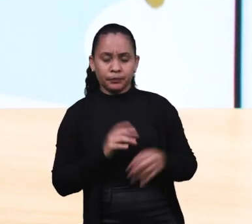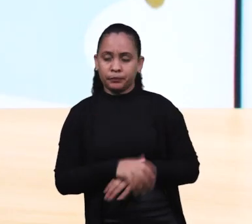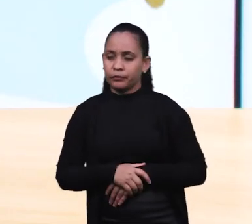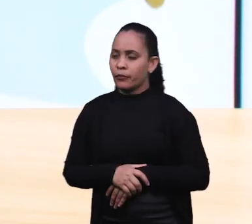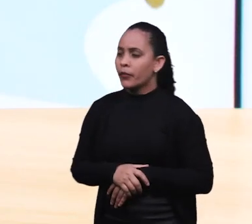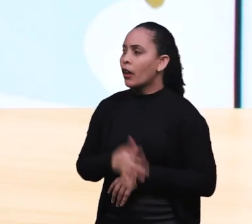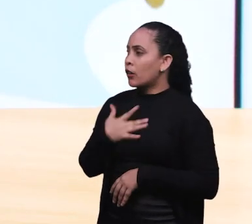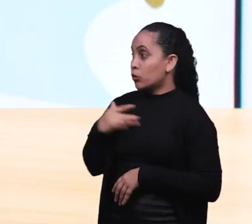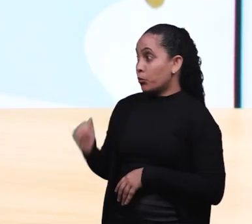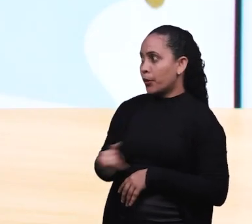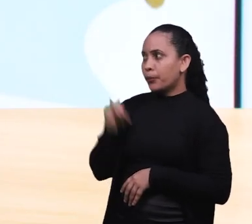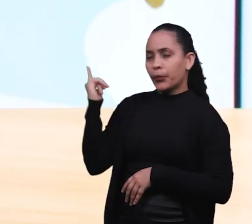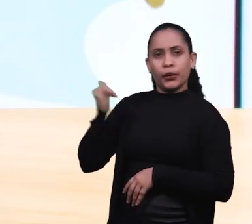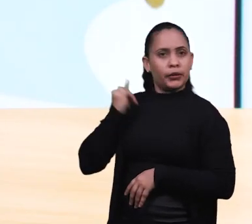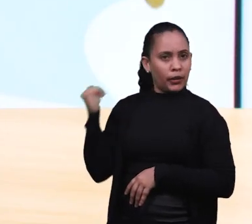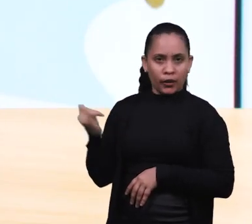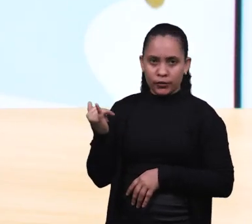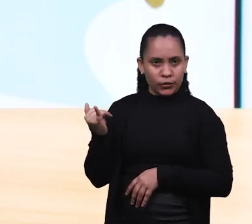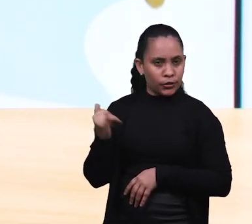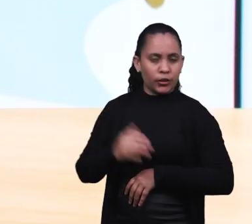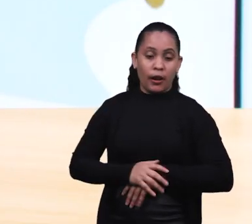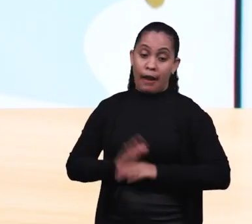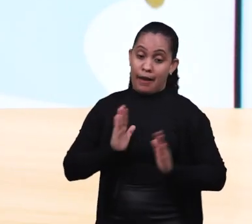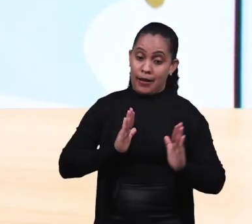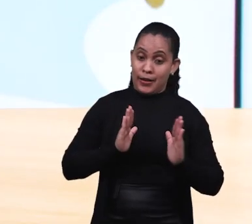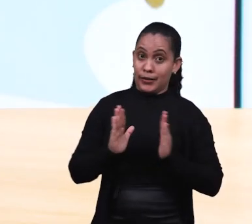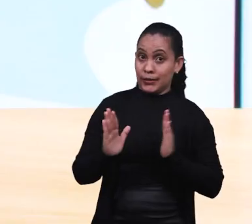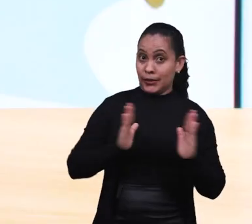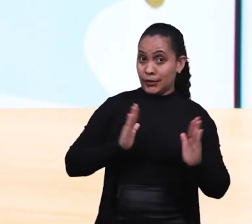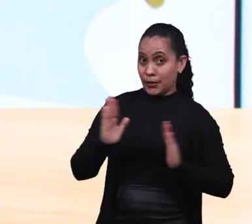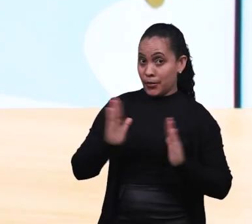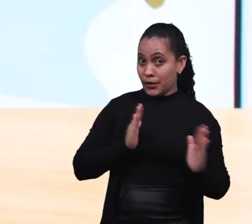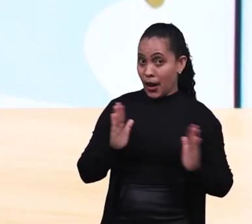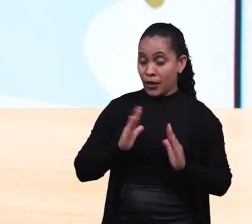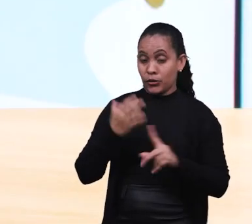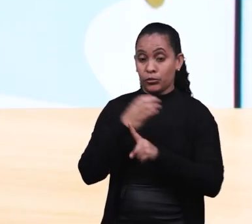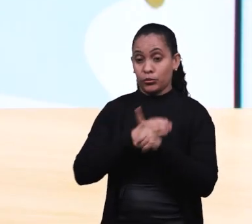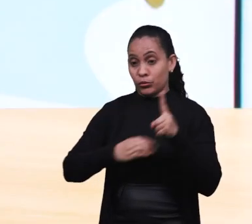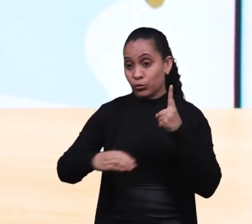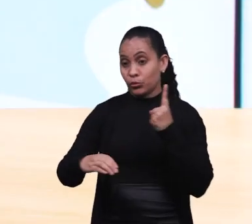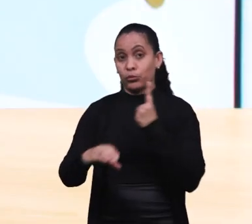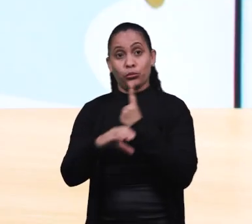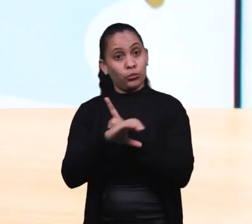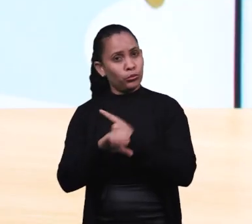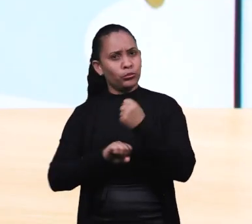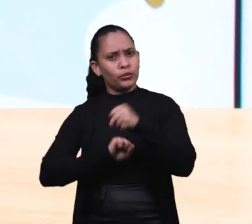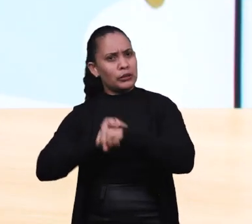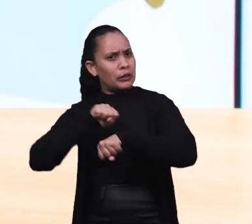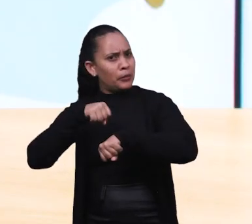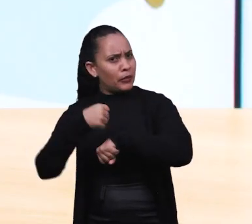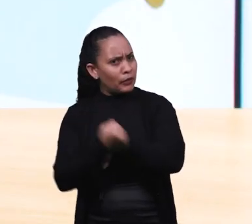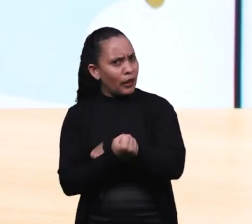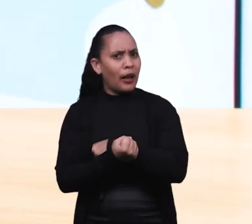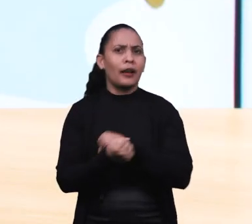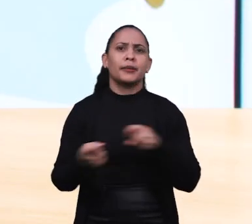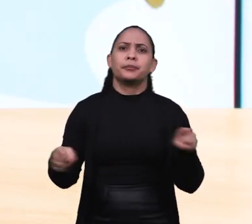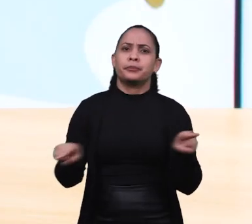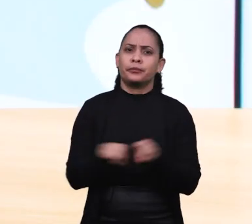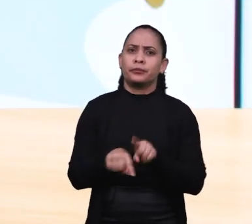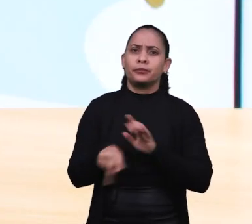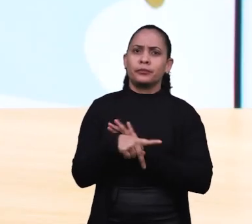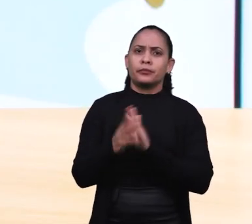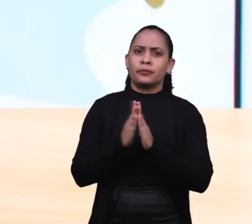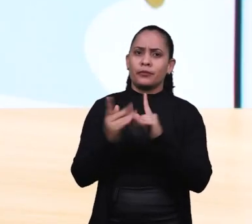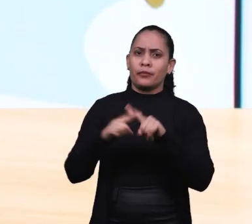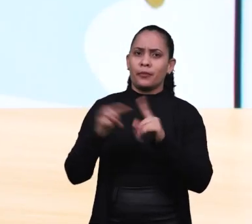da acessibilidade em Libras em todos os eventos, quanto presenciais, quanto também transmitidos, que nós temos seminários também da